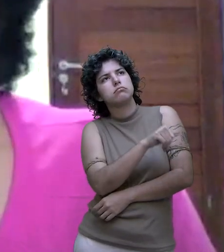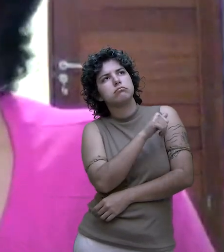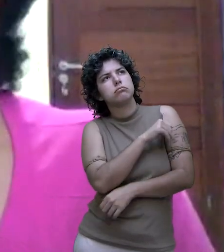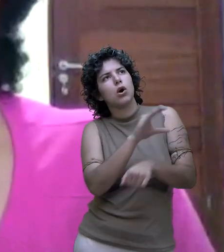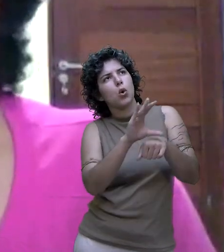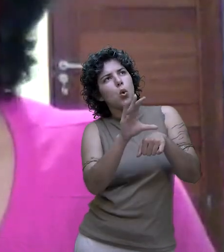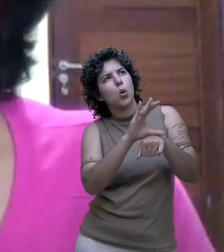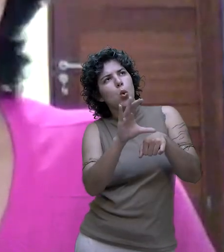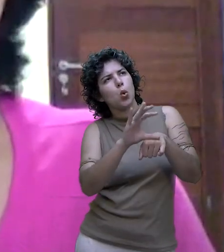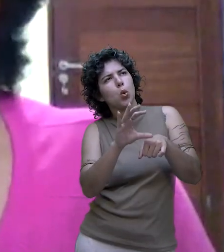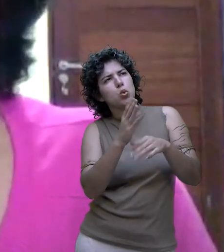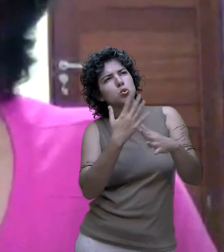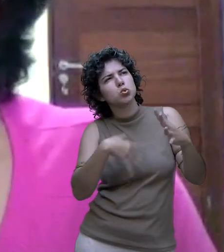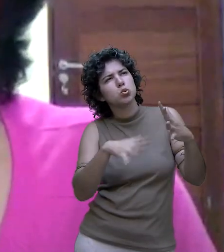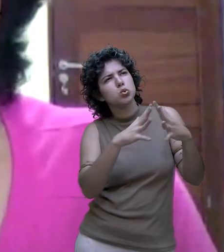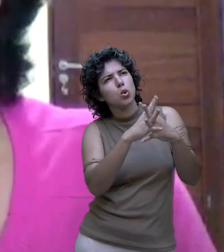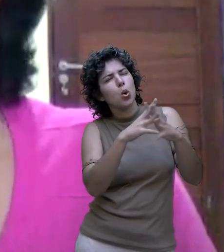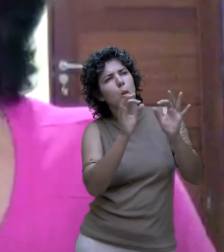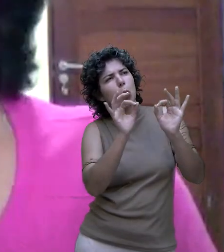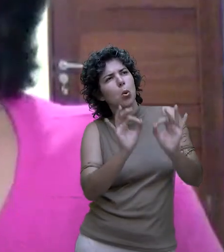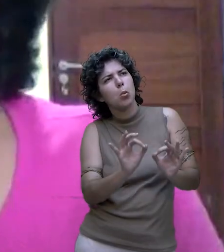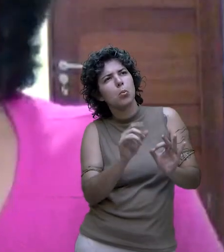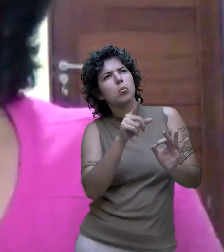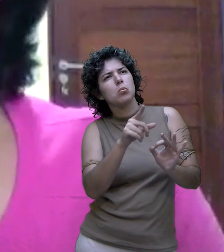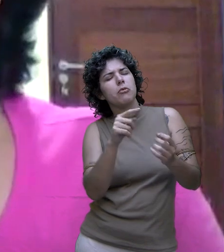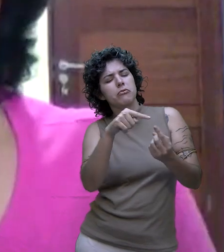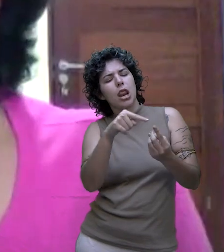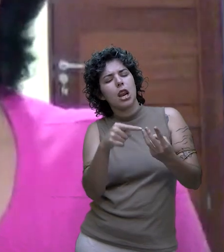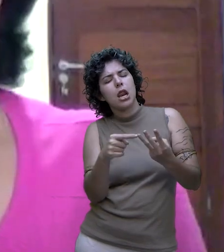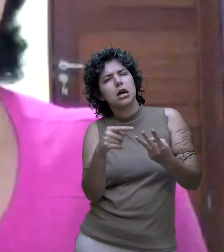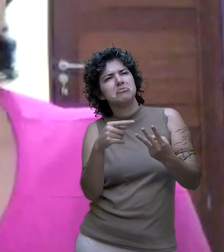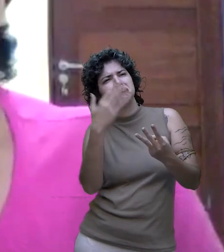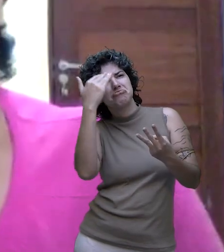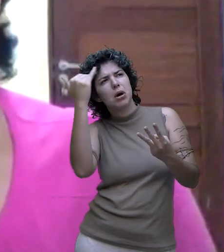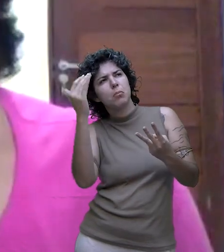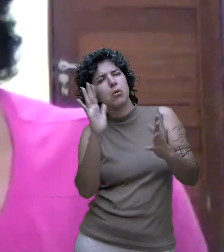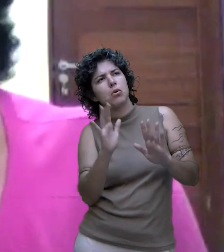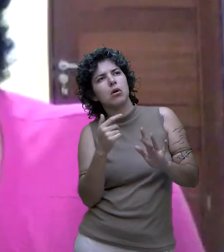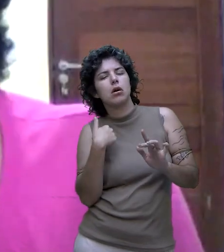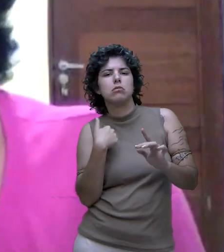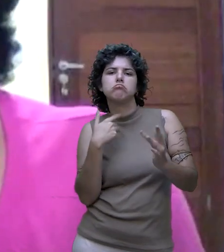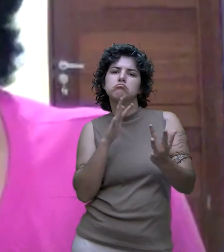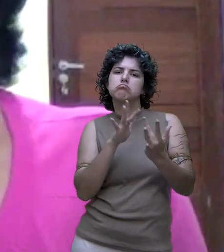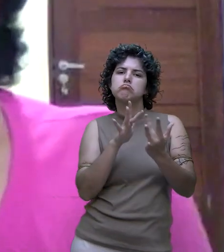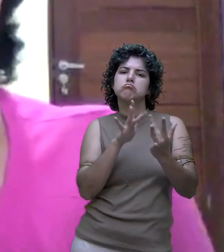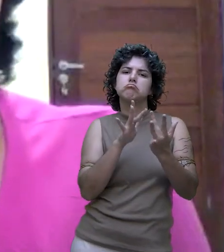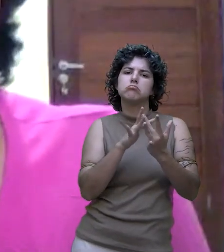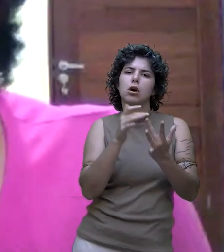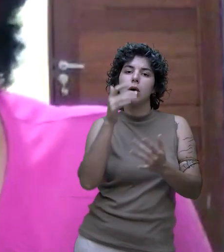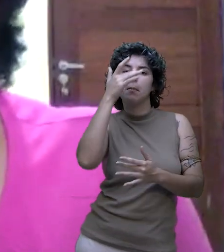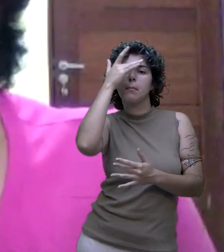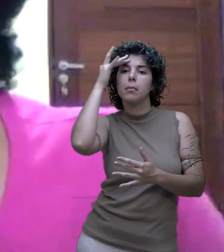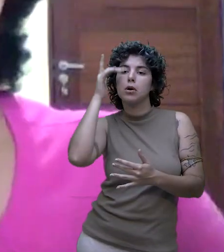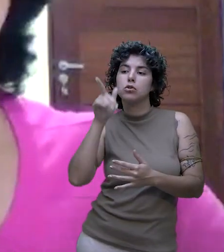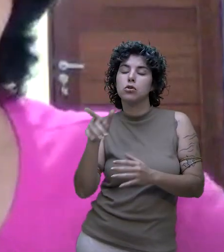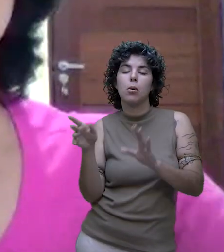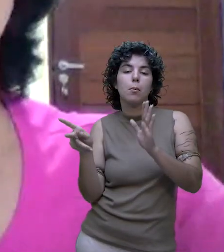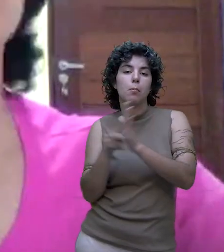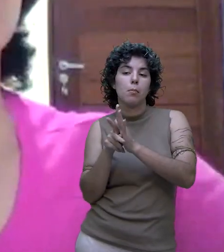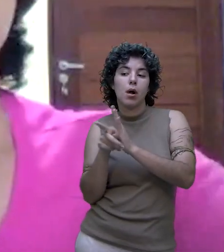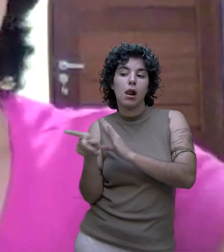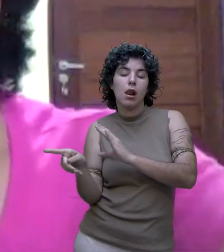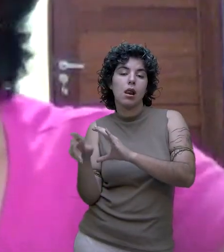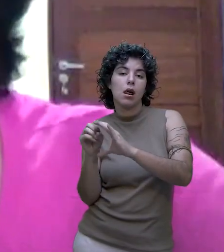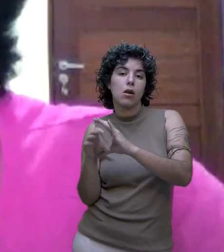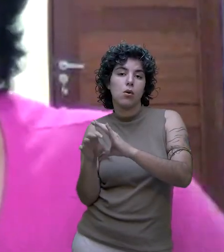como Tablado, Arte Grimberg, Casa da Gávea, e aí eu tinha contato com a galera que era da Globo, com atores da Globo, com alunos